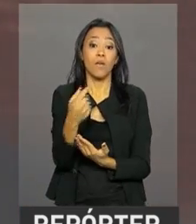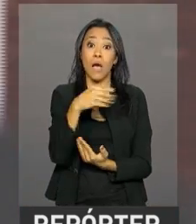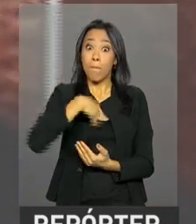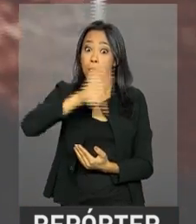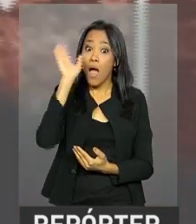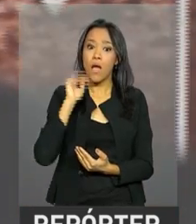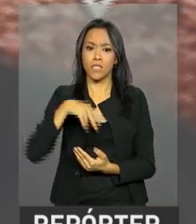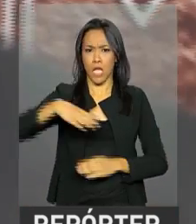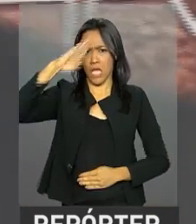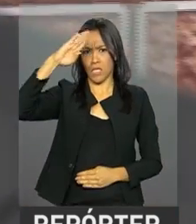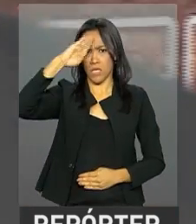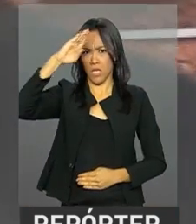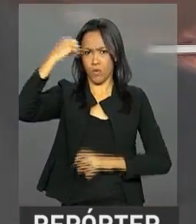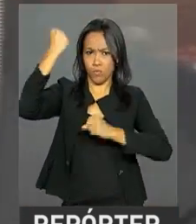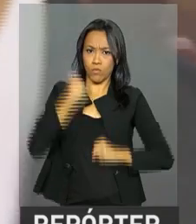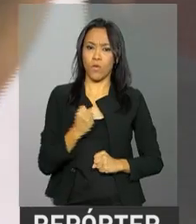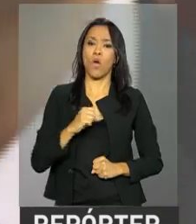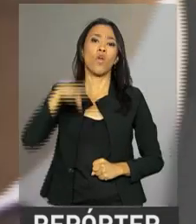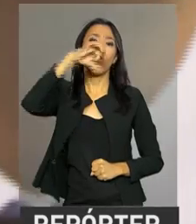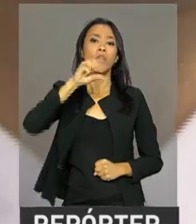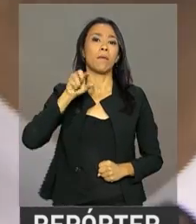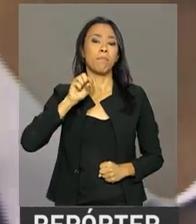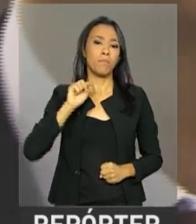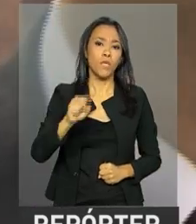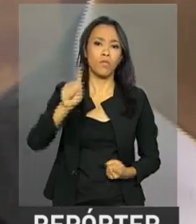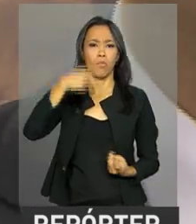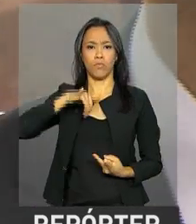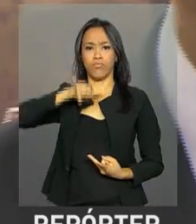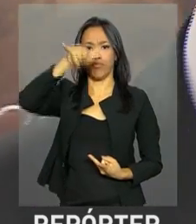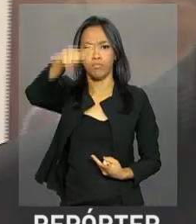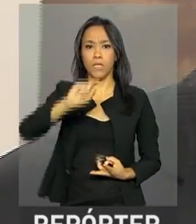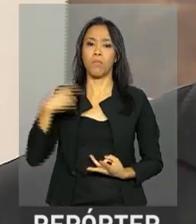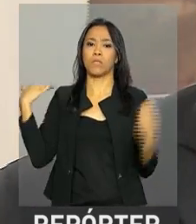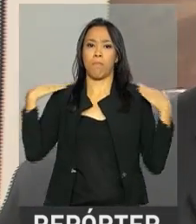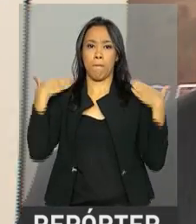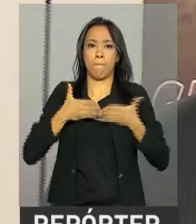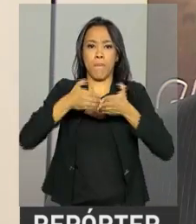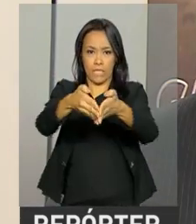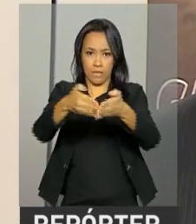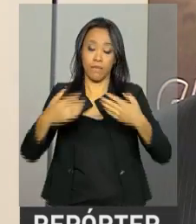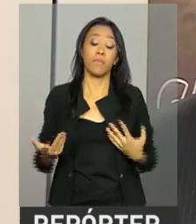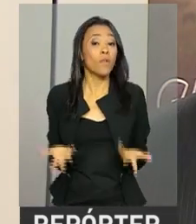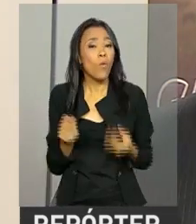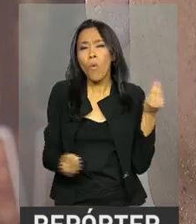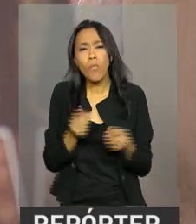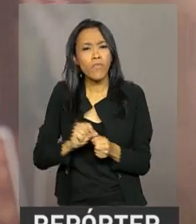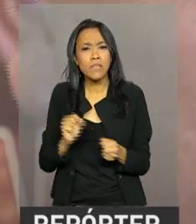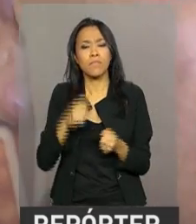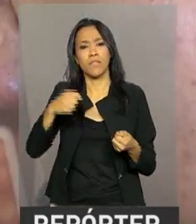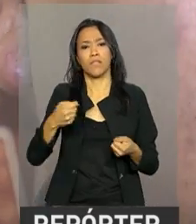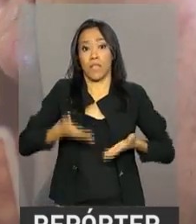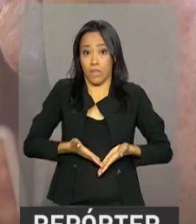exército em torno de 90.000 seguido por força aérea e Marinha para se alistar é preciso apresentar a